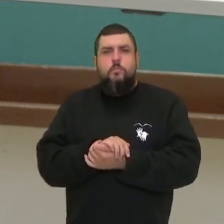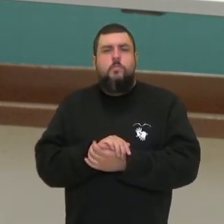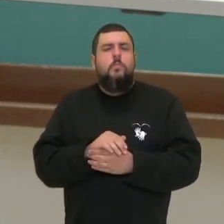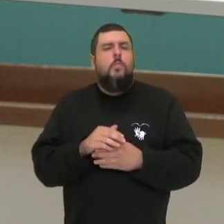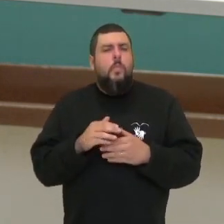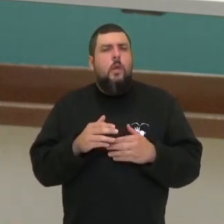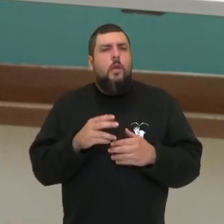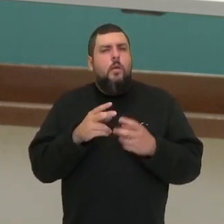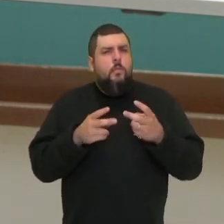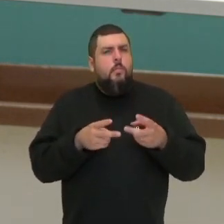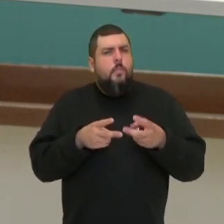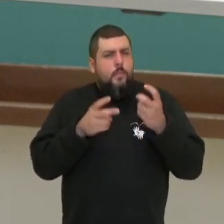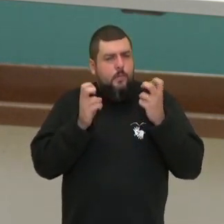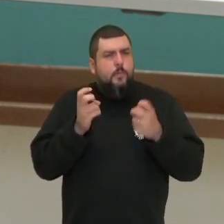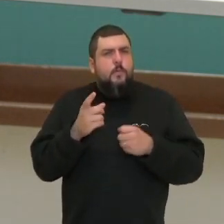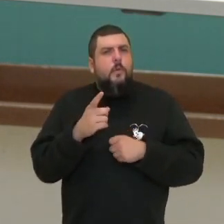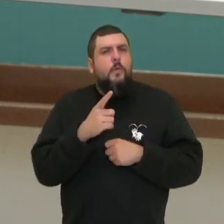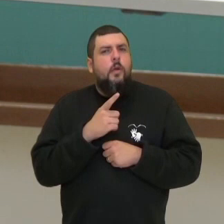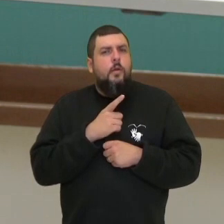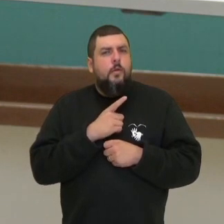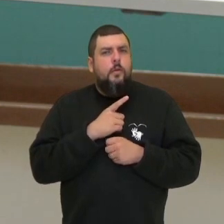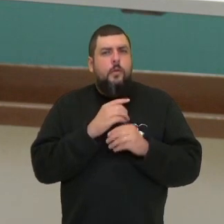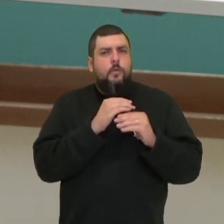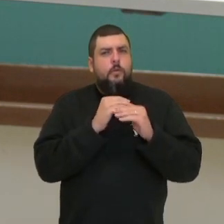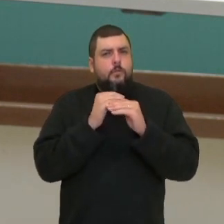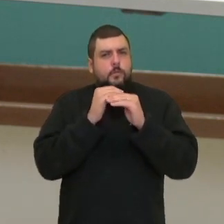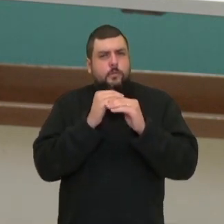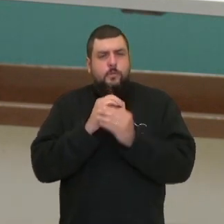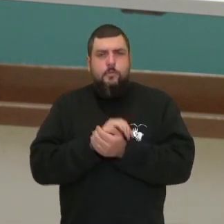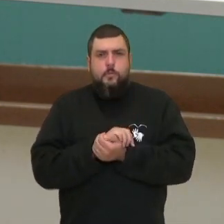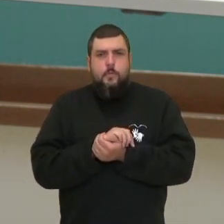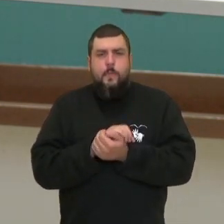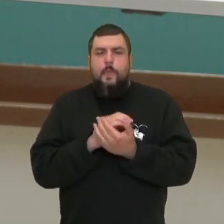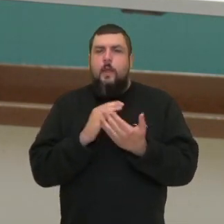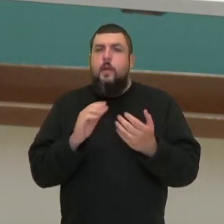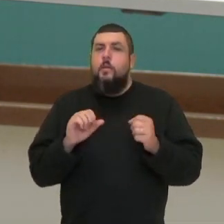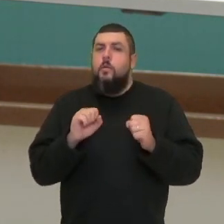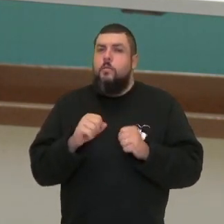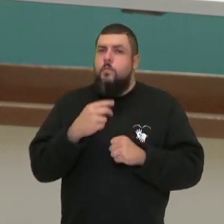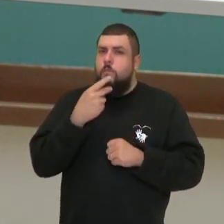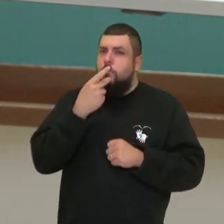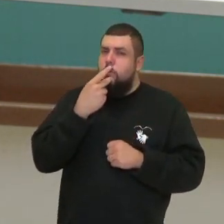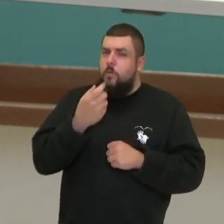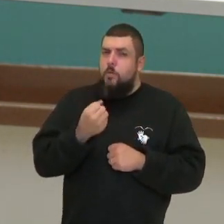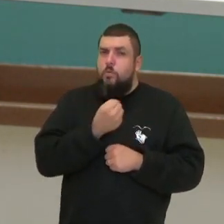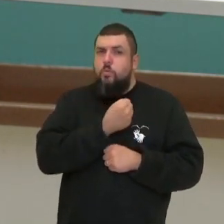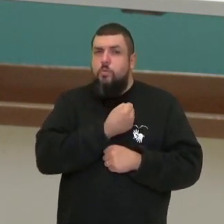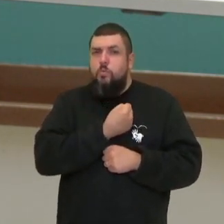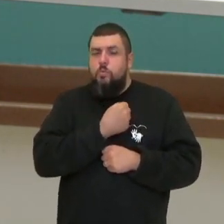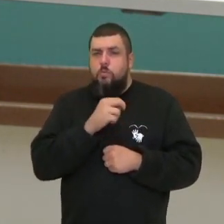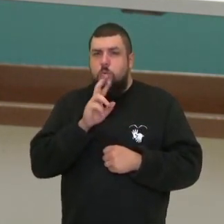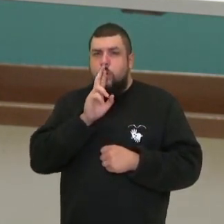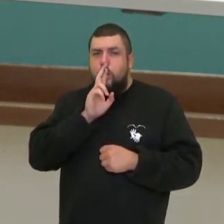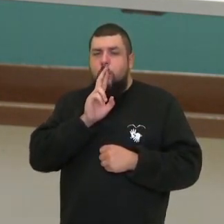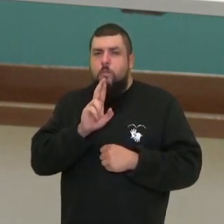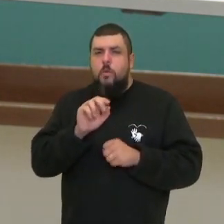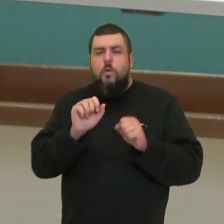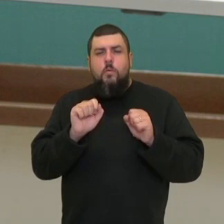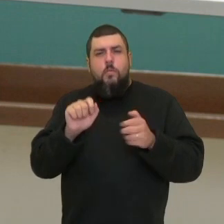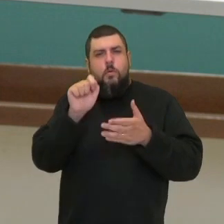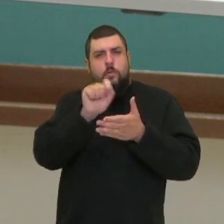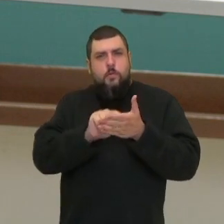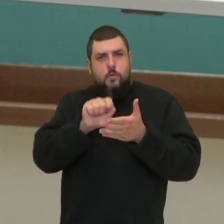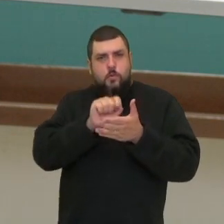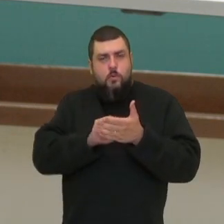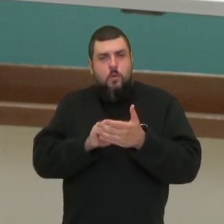seja, existe um padrão. Então, nós podemos dizer que o número de resultados, né, pode ser escrito como